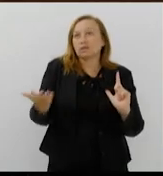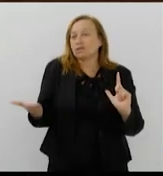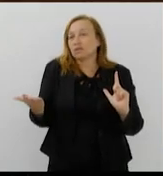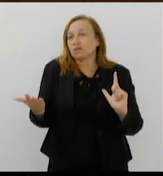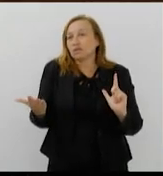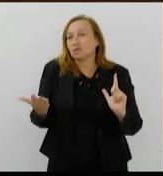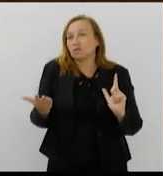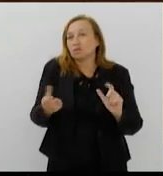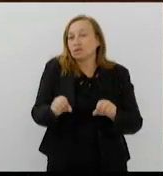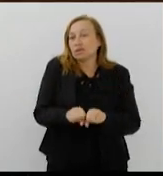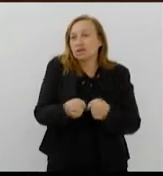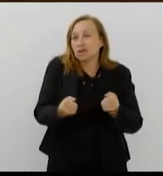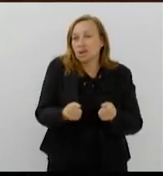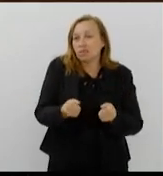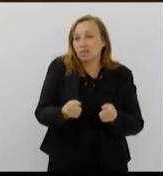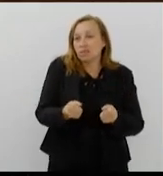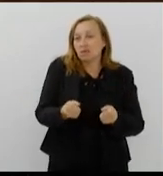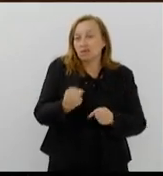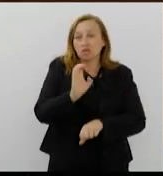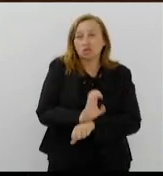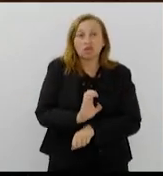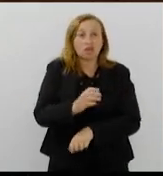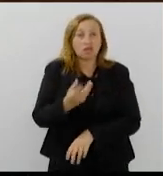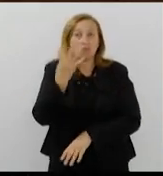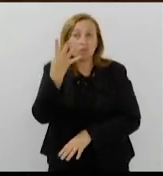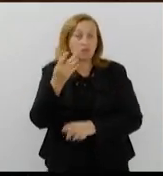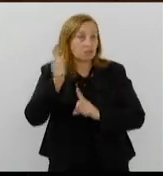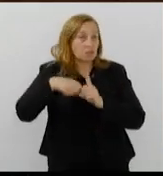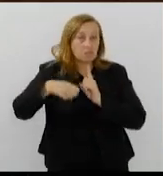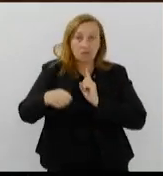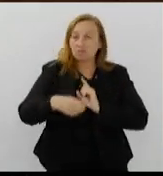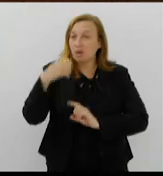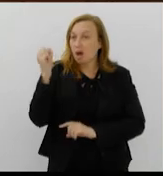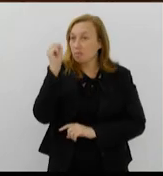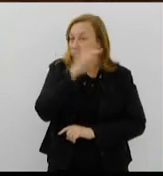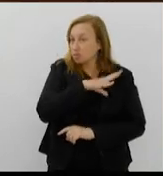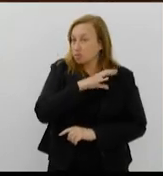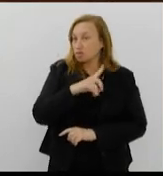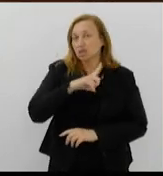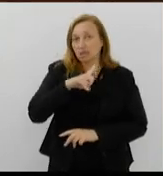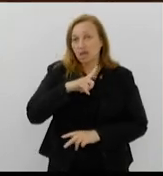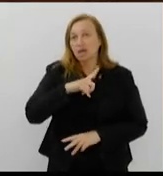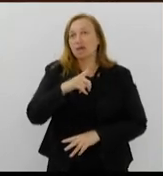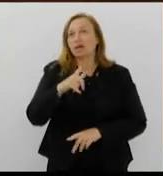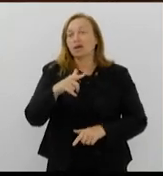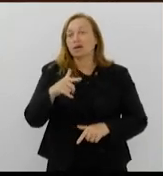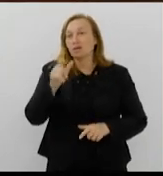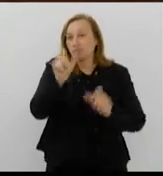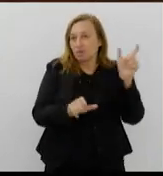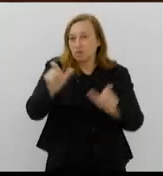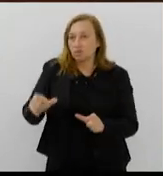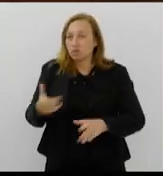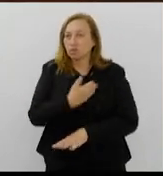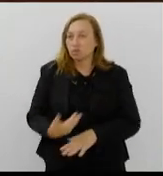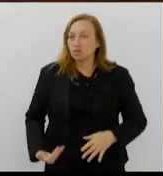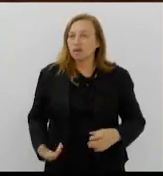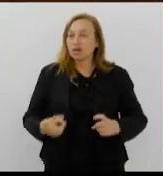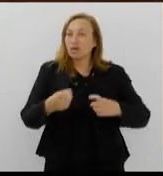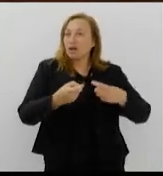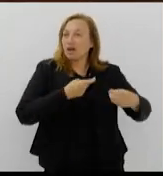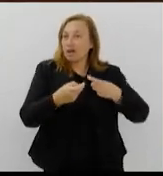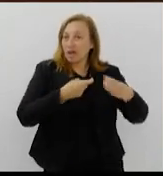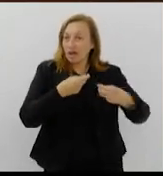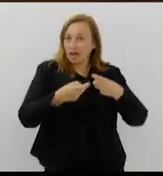Estado quebra com 4 meses. Não é possível que tenha gente no governo querendo criar uma guerra entre o Poder Executivo e a